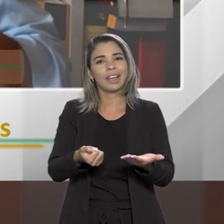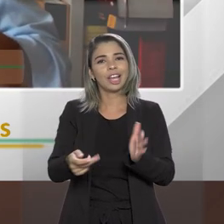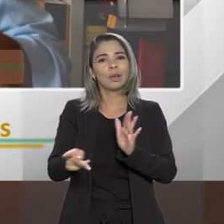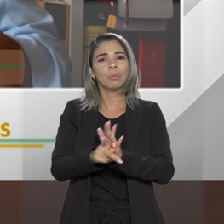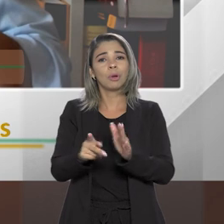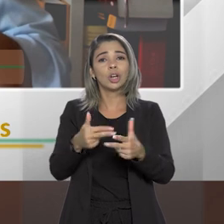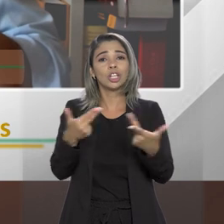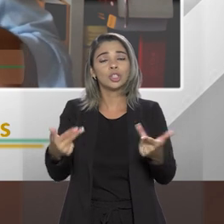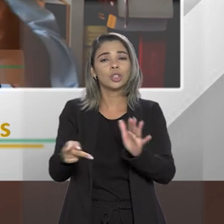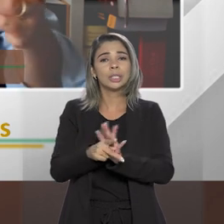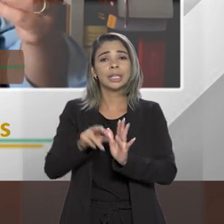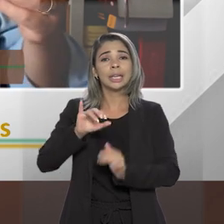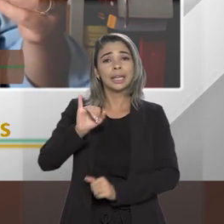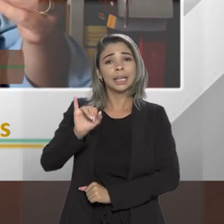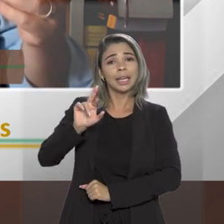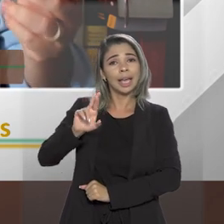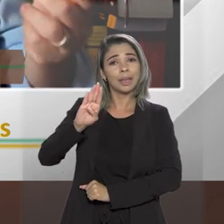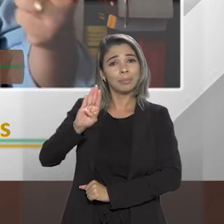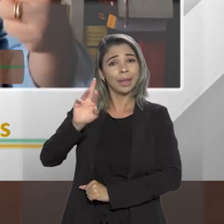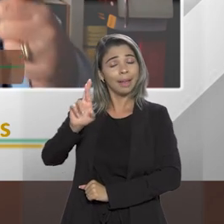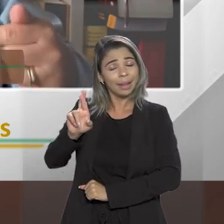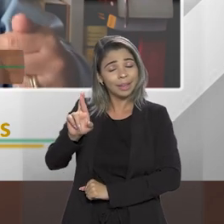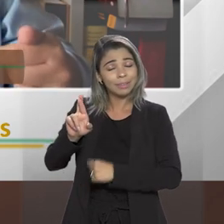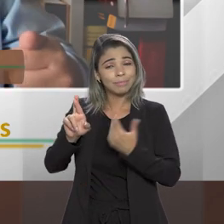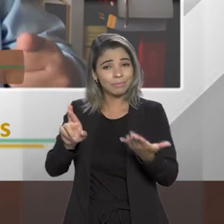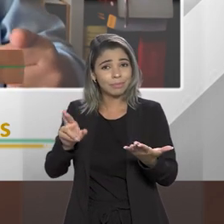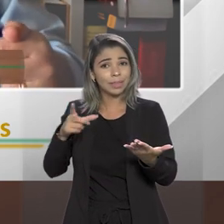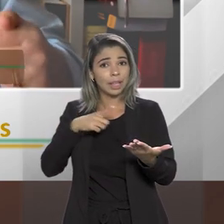precedentes em IRDR. Portanto, um